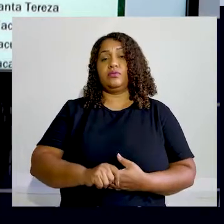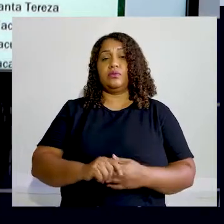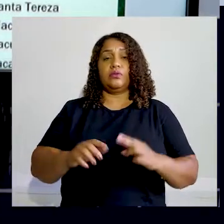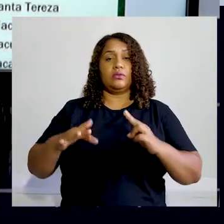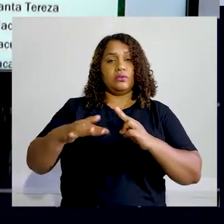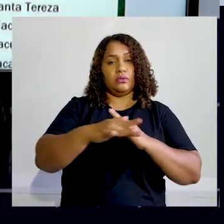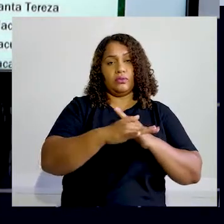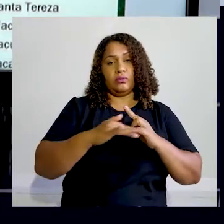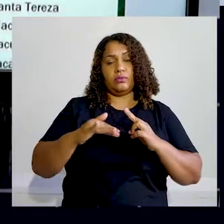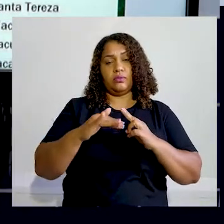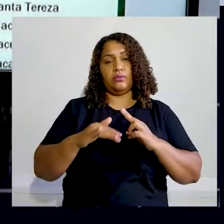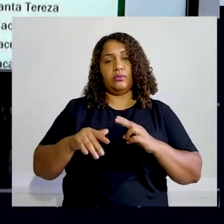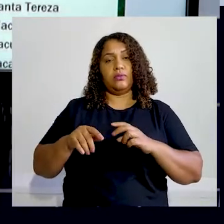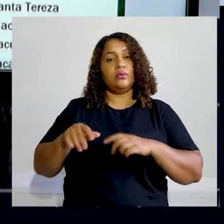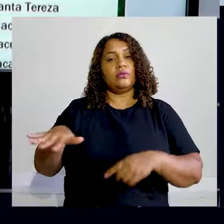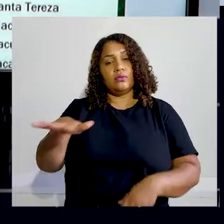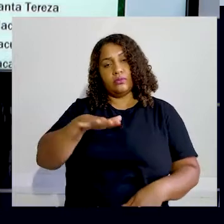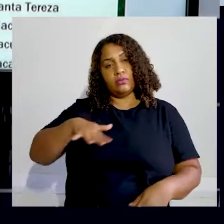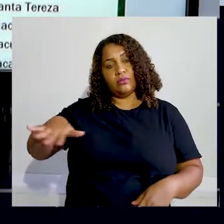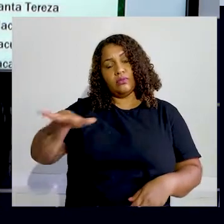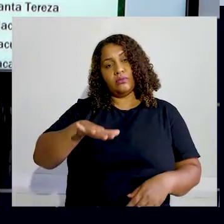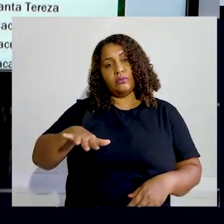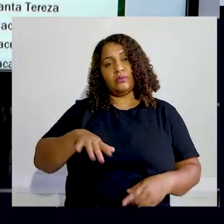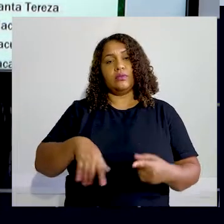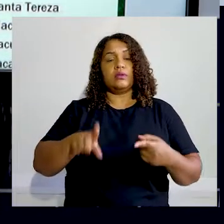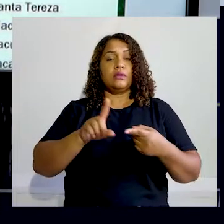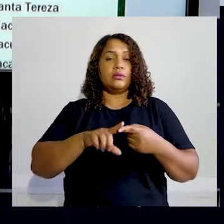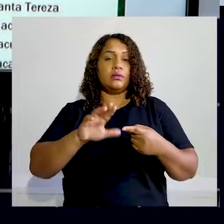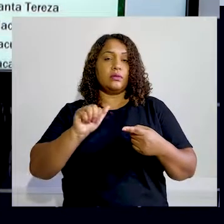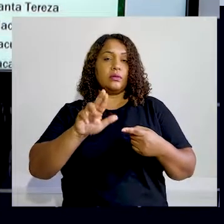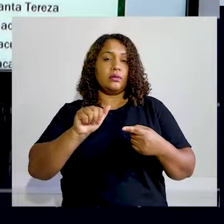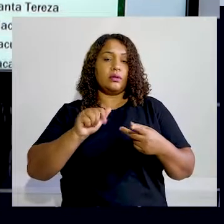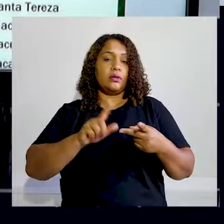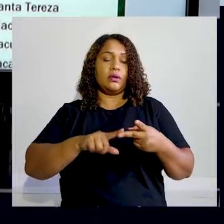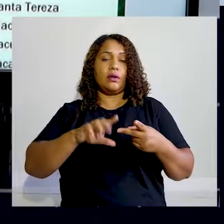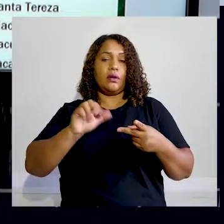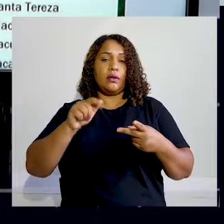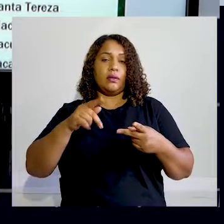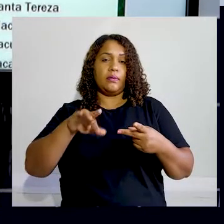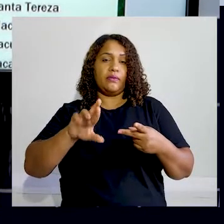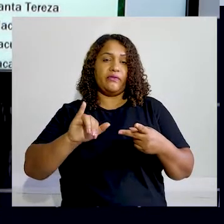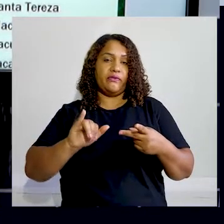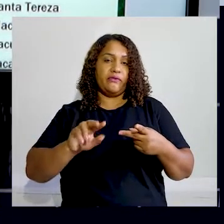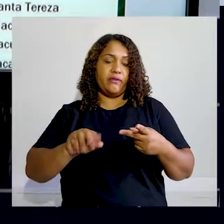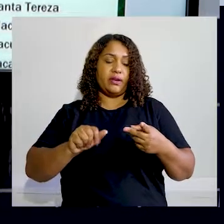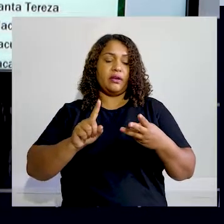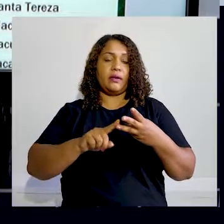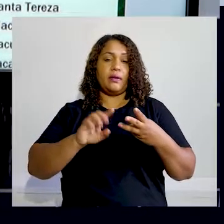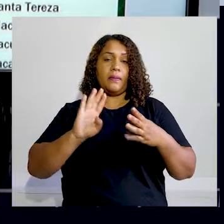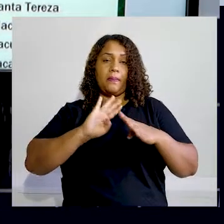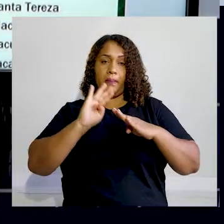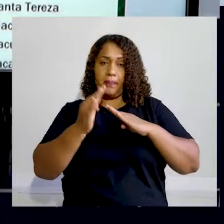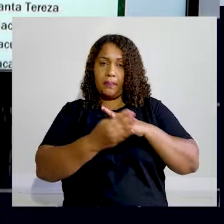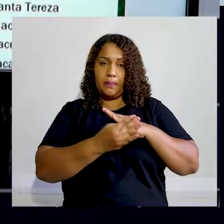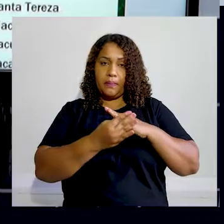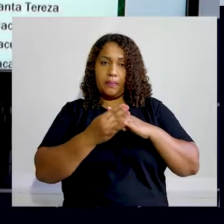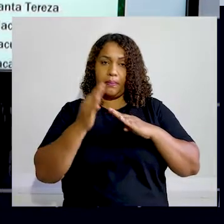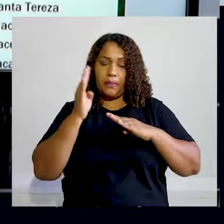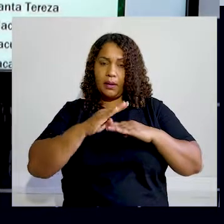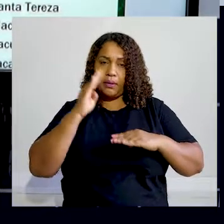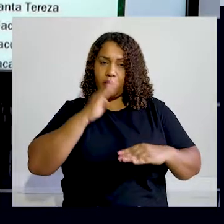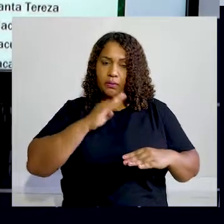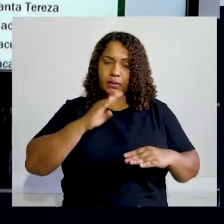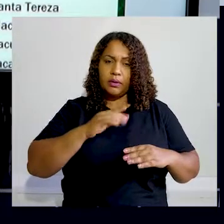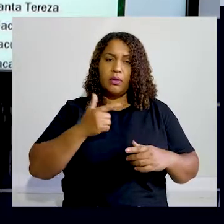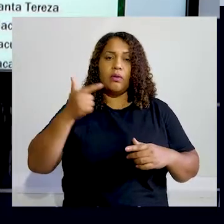deles percorrem a zona urbana, como o Riacho Bacuri, Cacau, Santa Teresa, Capivara. Os demais estão